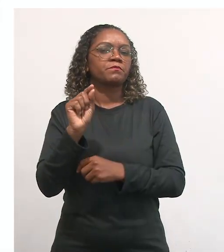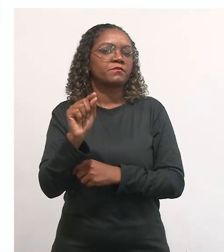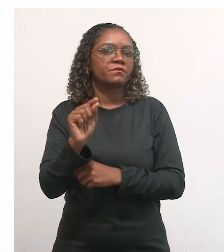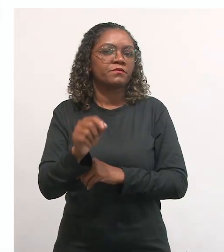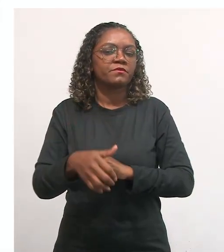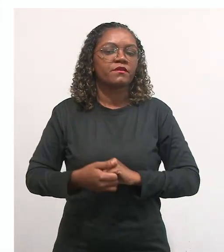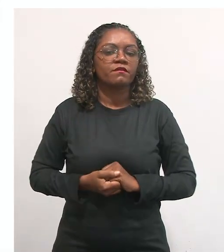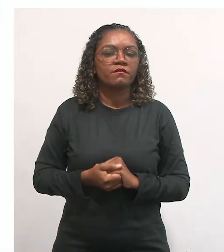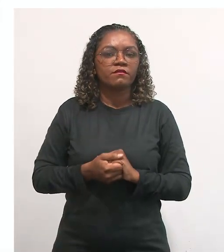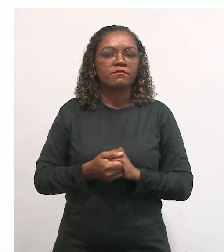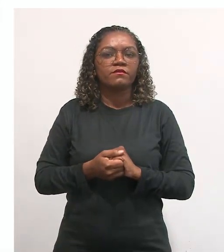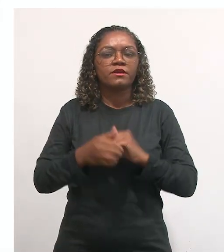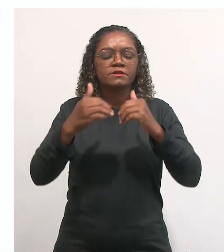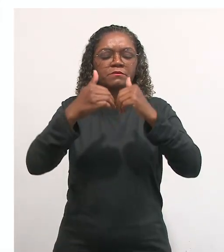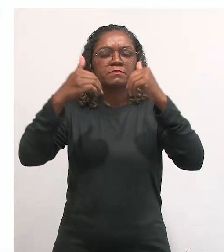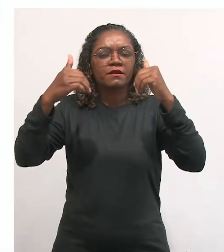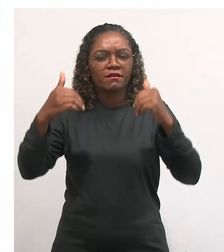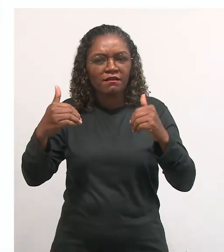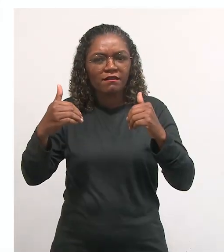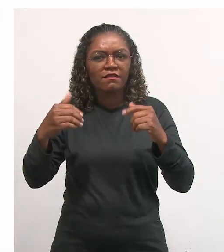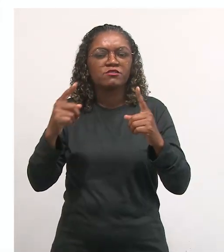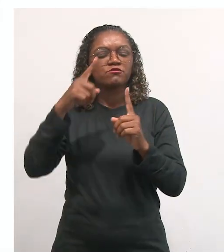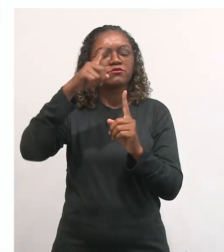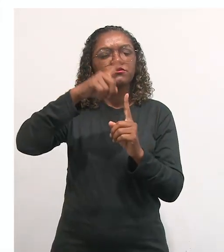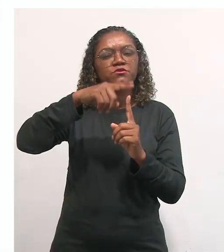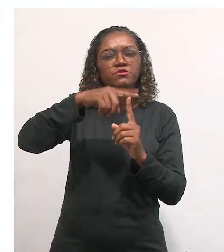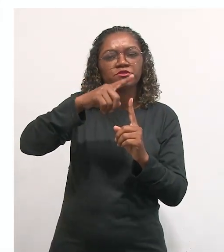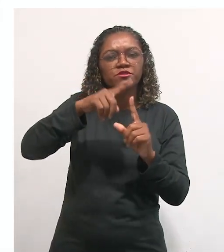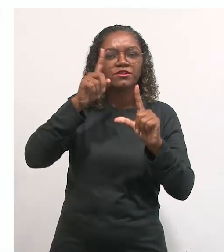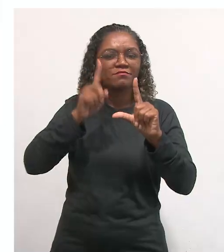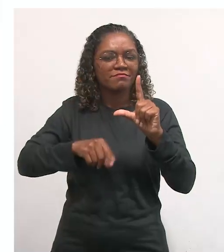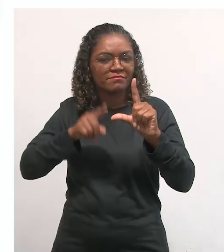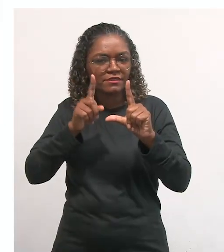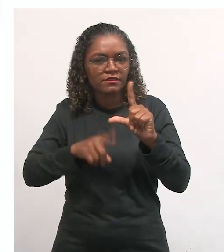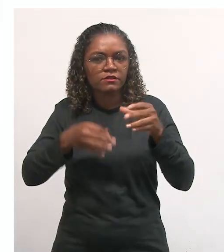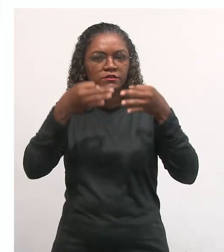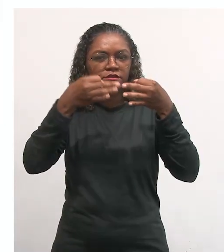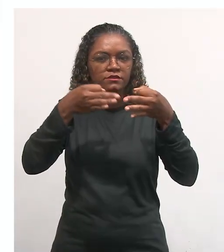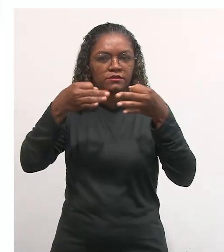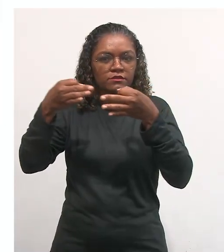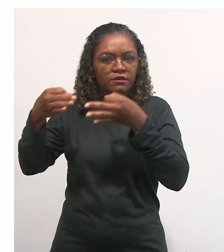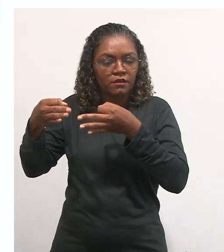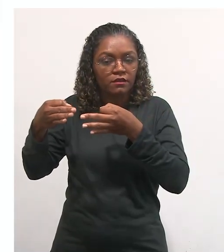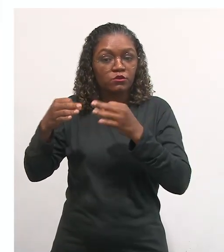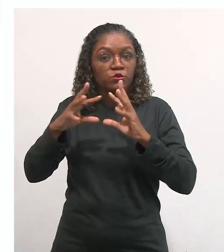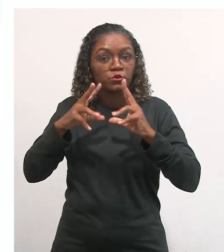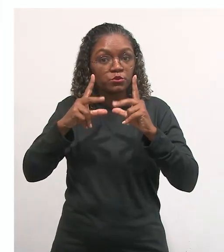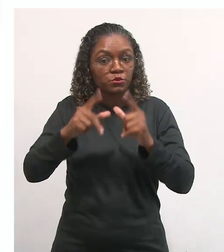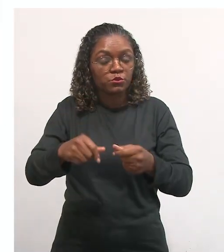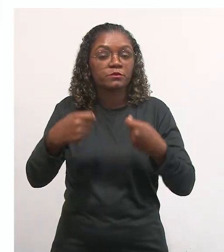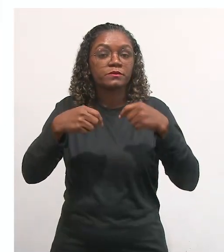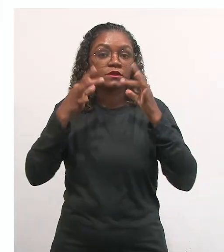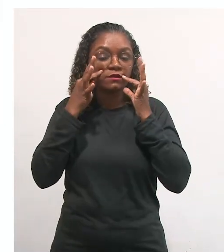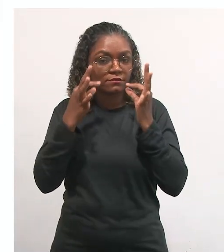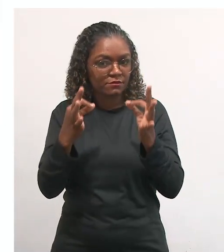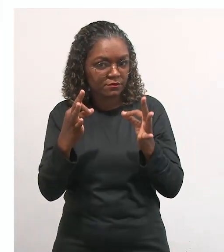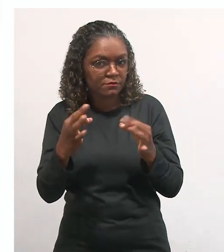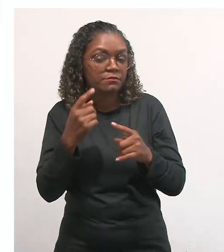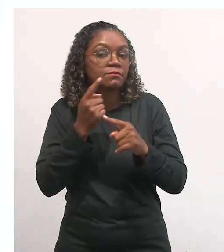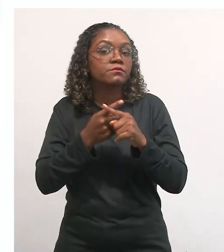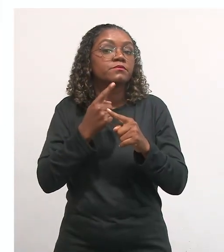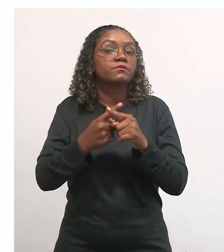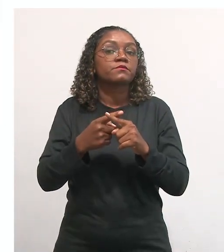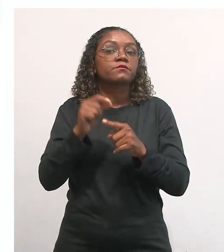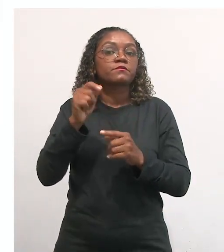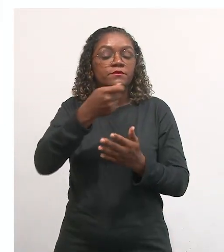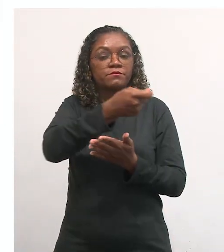de de de espaçamentos de tipo de letra de né tudo isso precisa ser observado porque a escrita